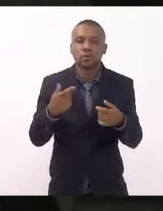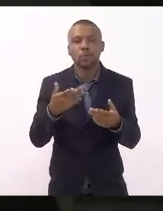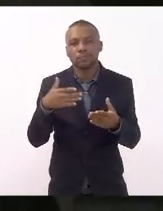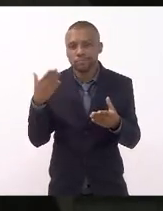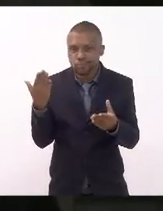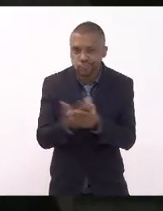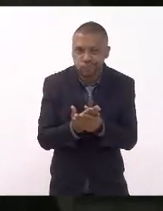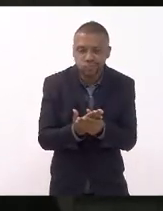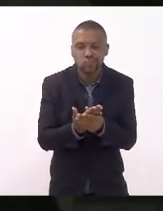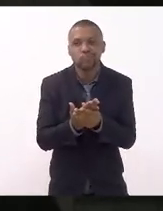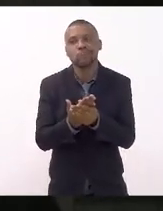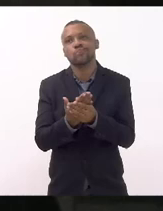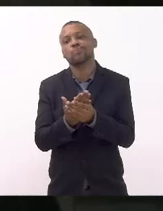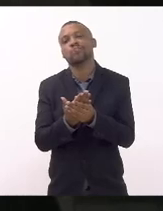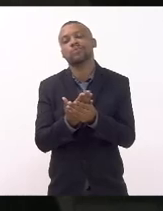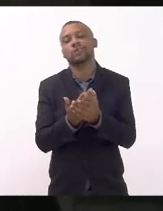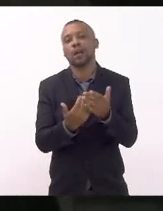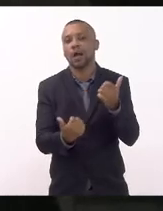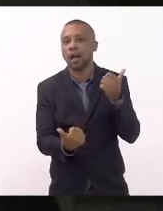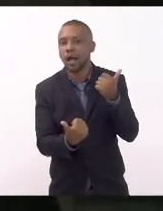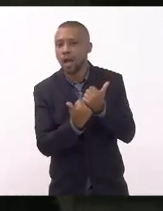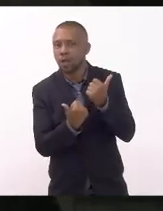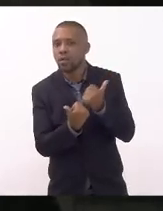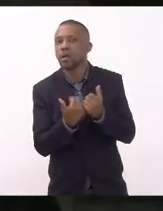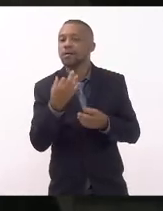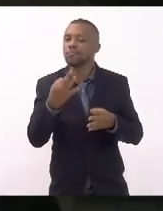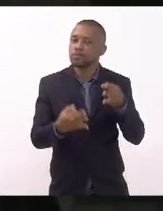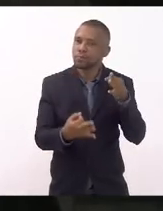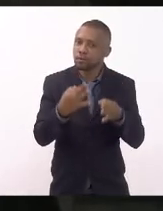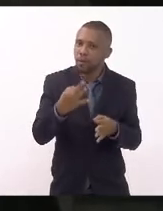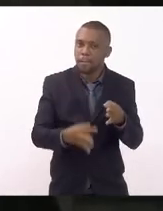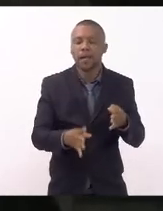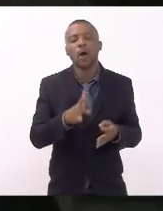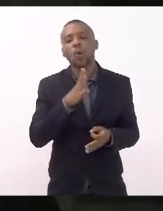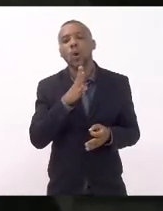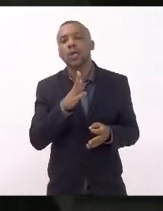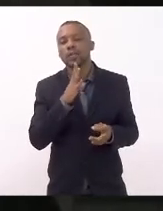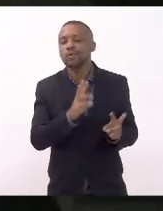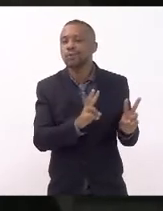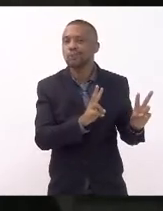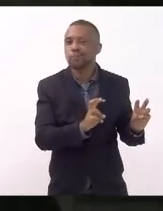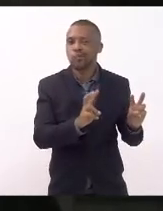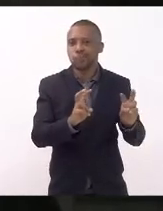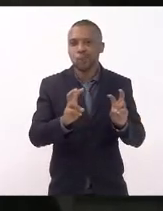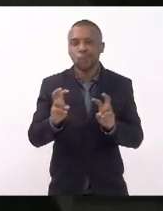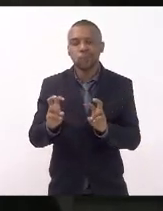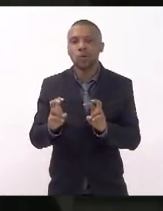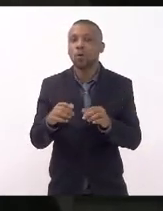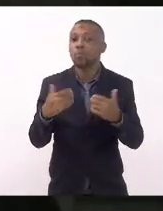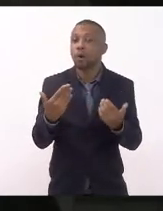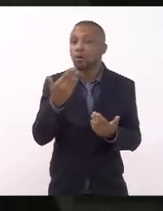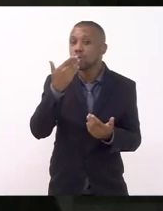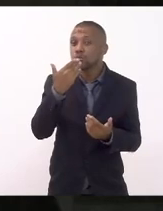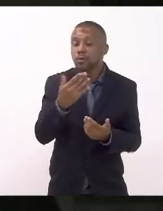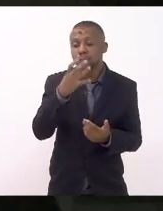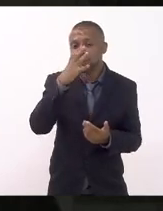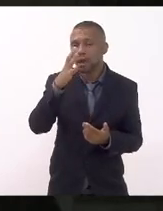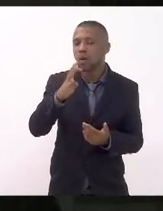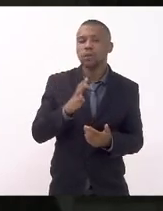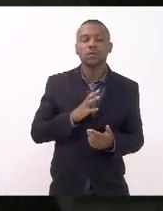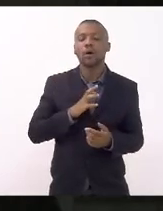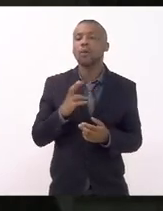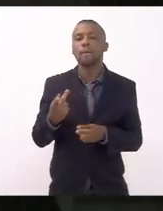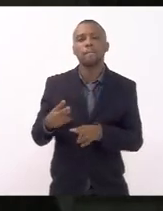precisou acionar seus serviços de assessoramento jurídico para tomar conhecimento do móvel da acusação, do móvel da CPI, porque